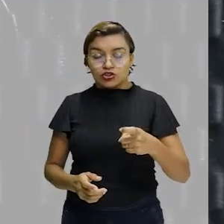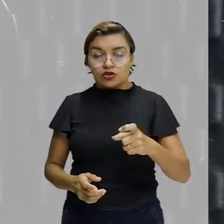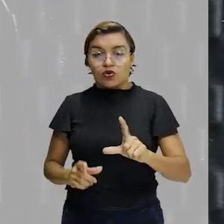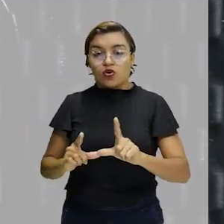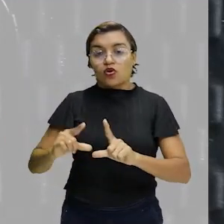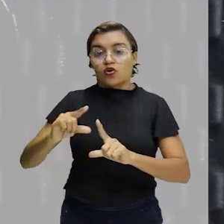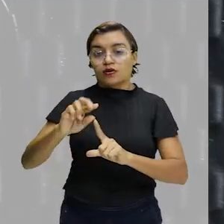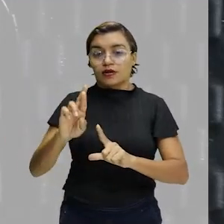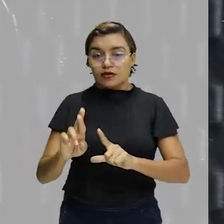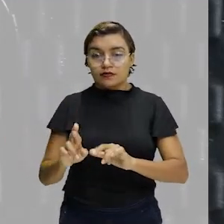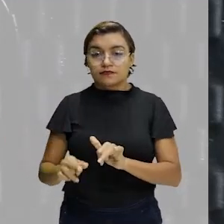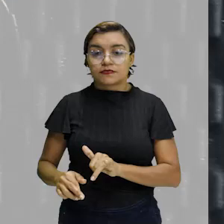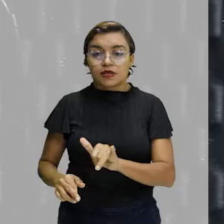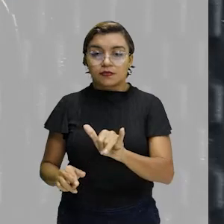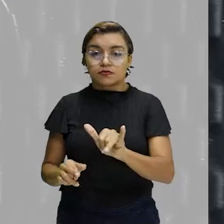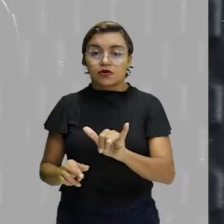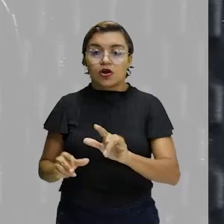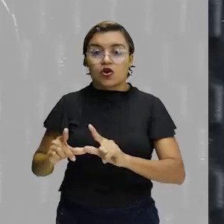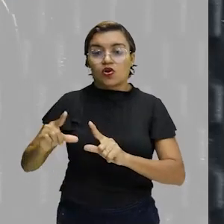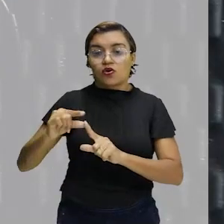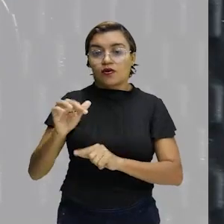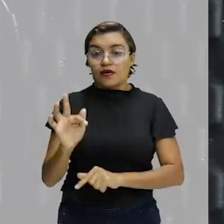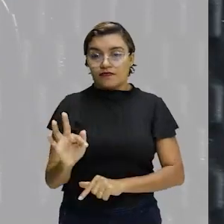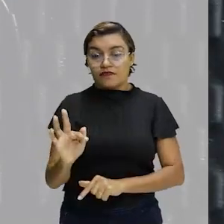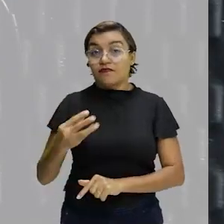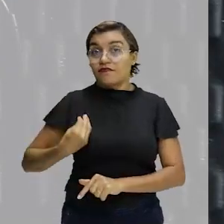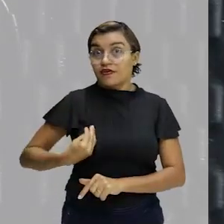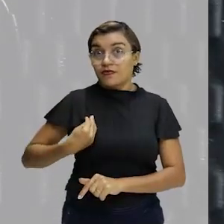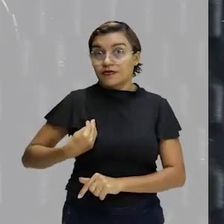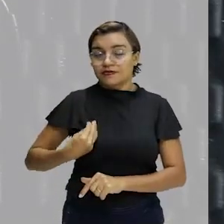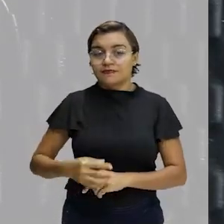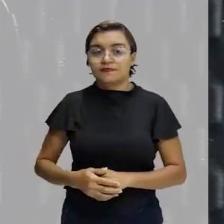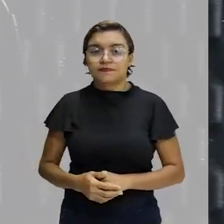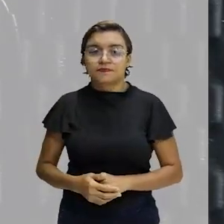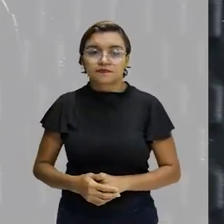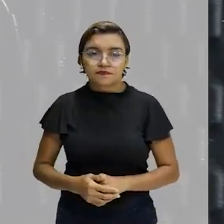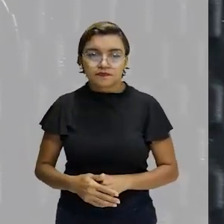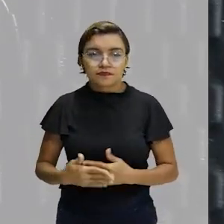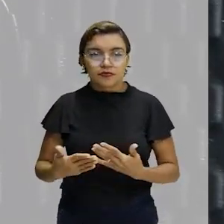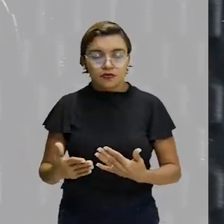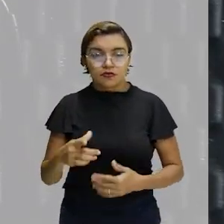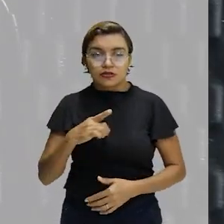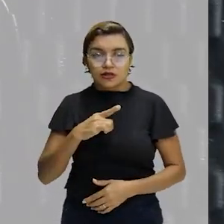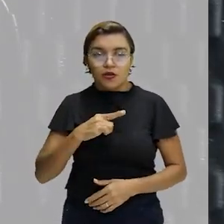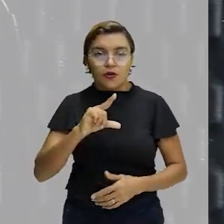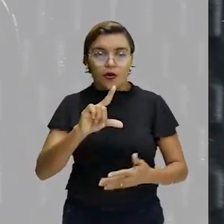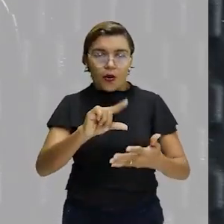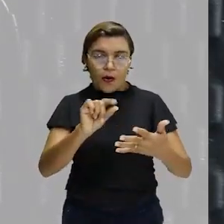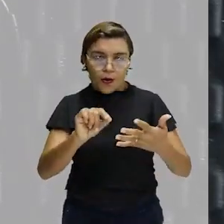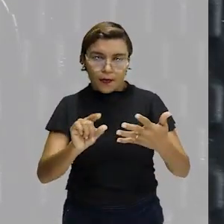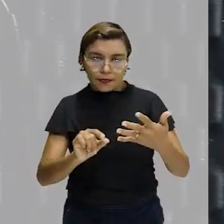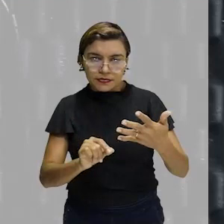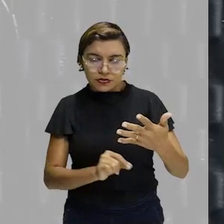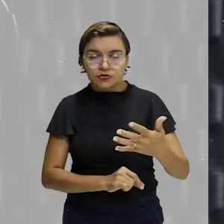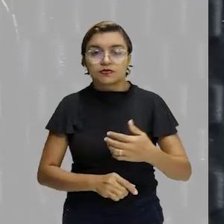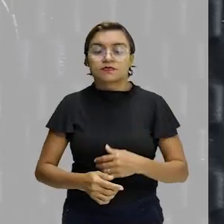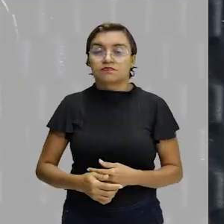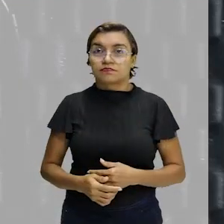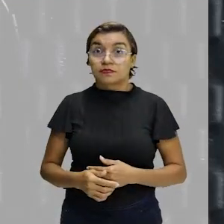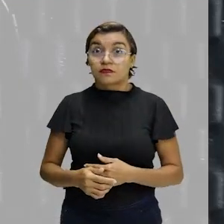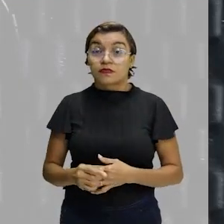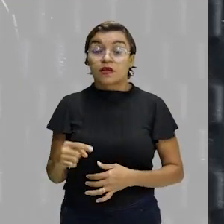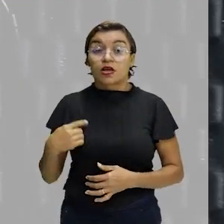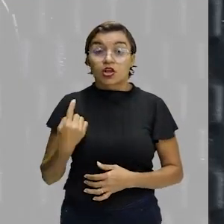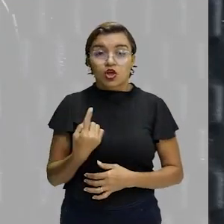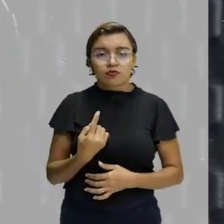o y é o log de F, que é a frequência, tá bom? Então, aqui são as opções, tá? E nós vamos agora